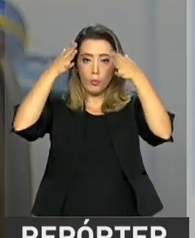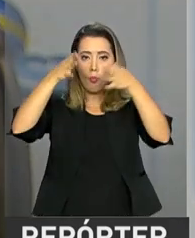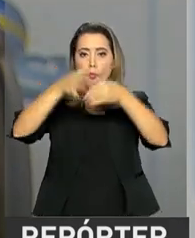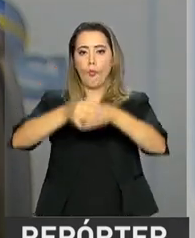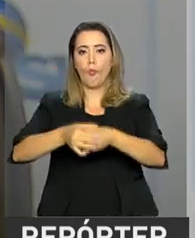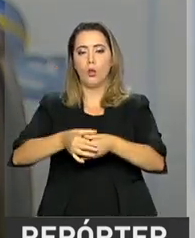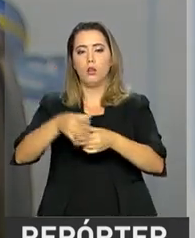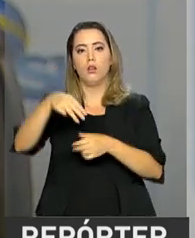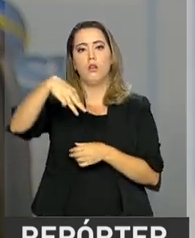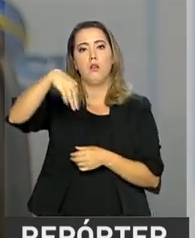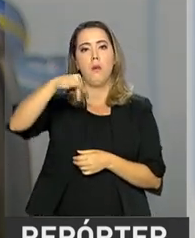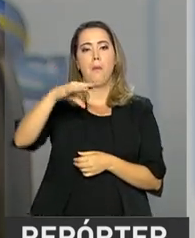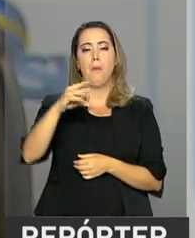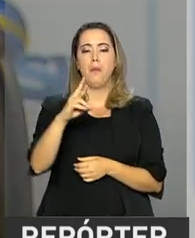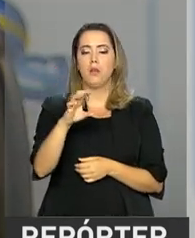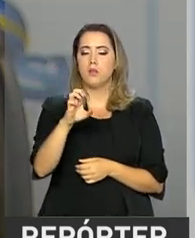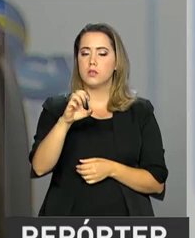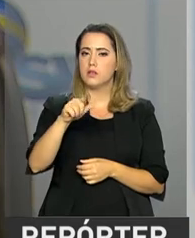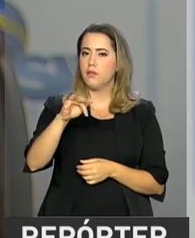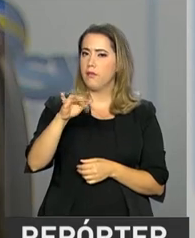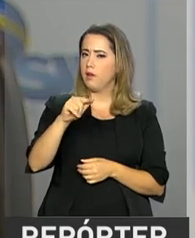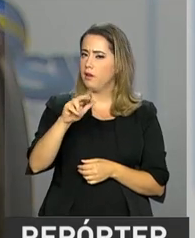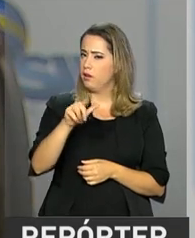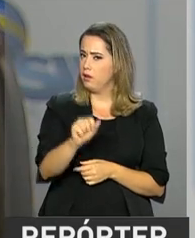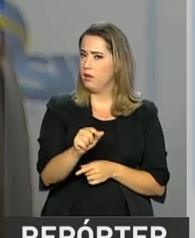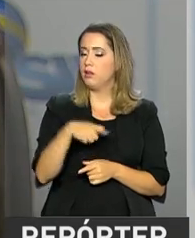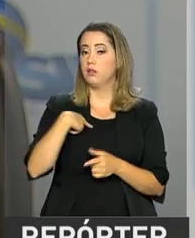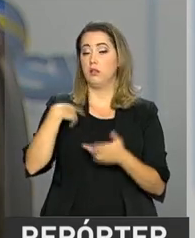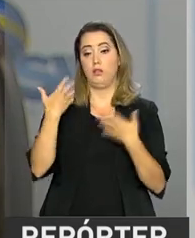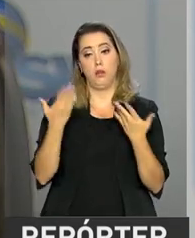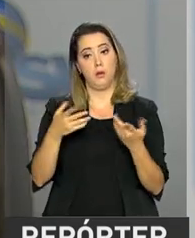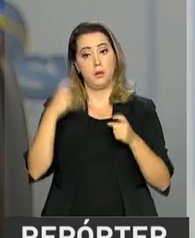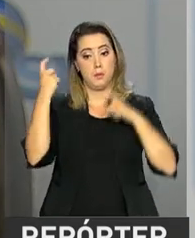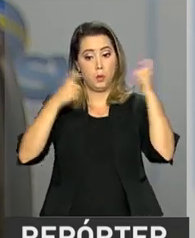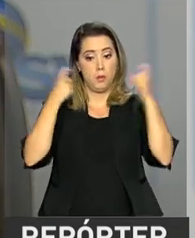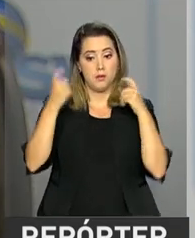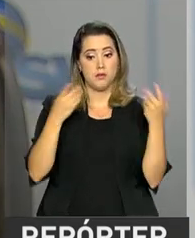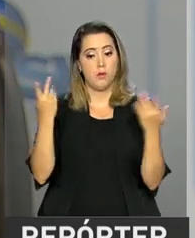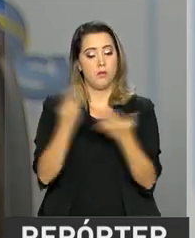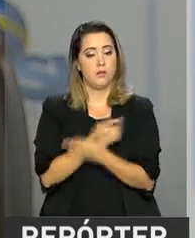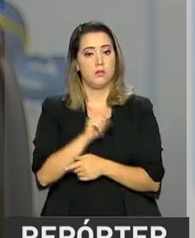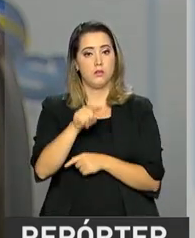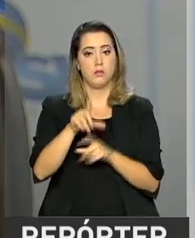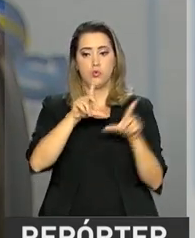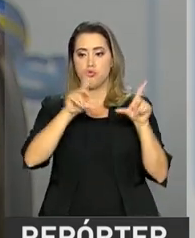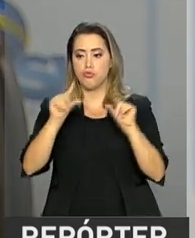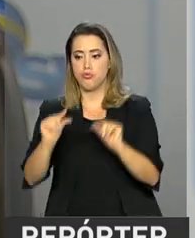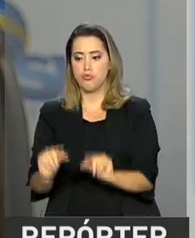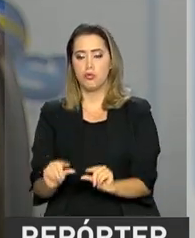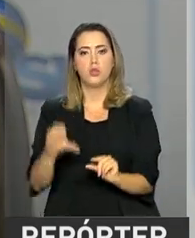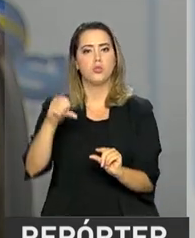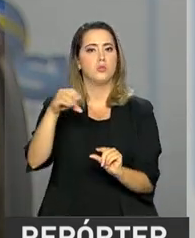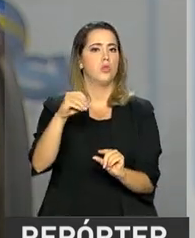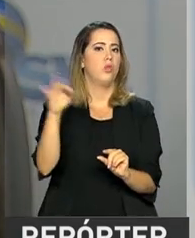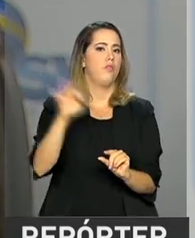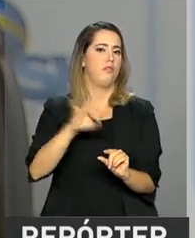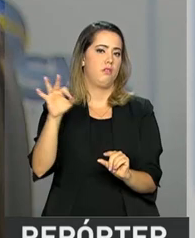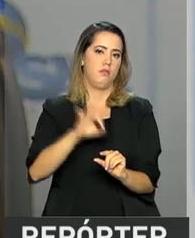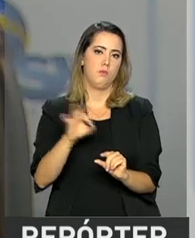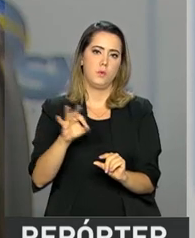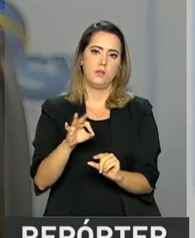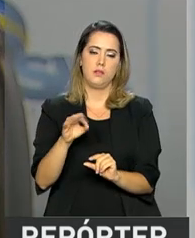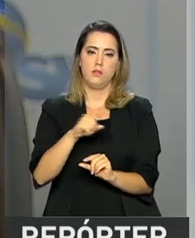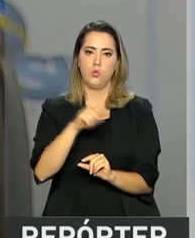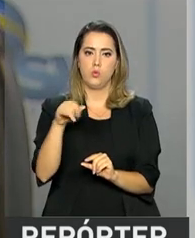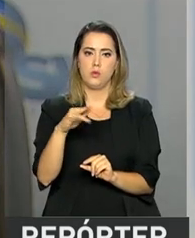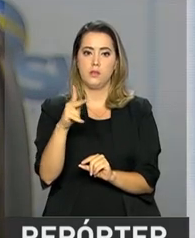pessoas se preocuparam, tomaram cuidados e a redução foi muito significativa, acima de 90% nos casos de